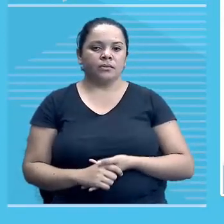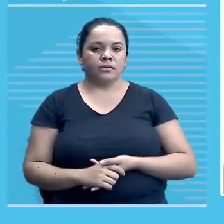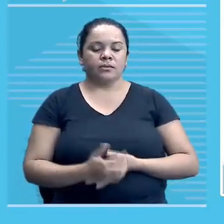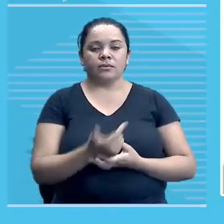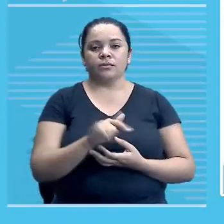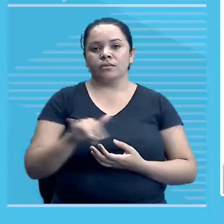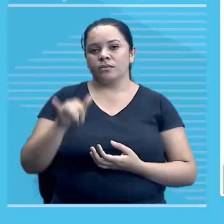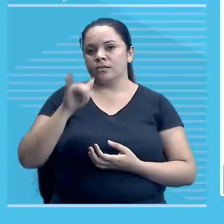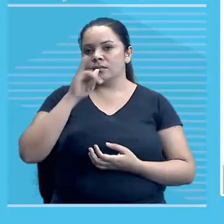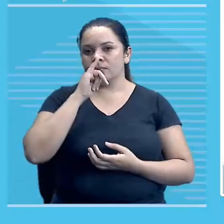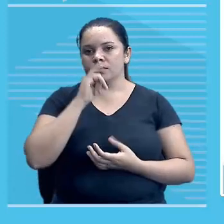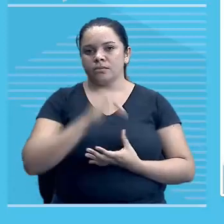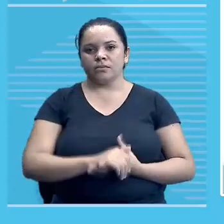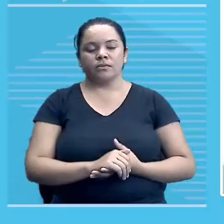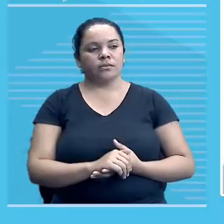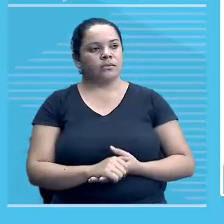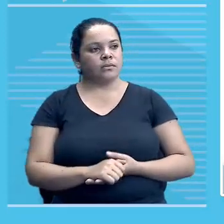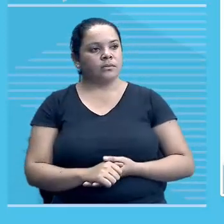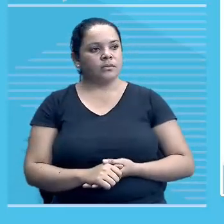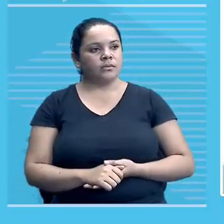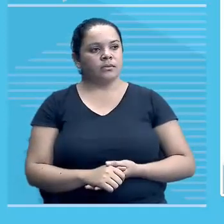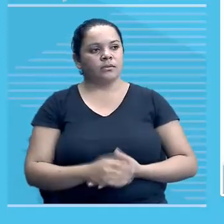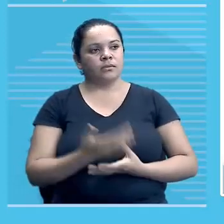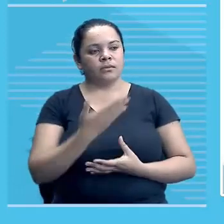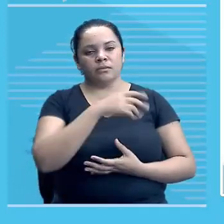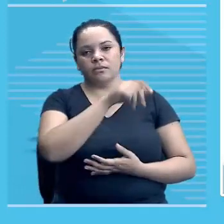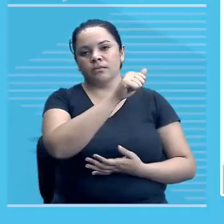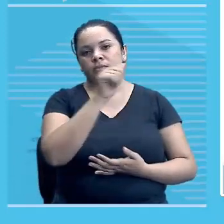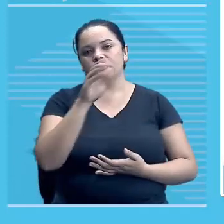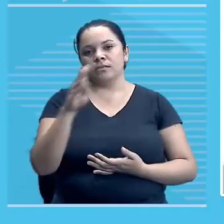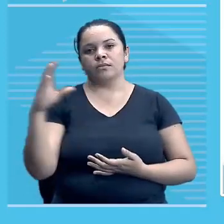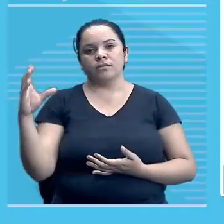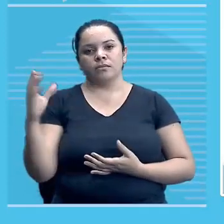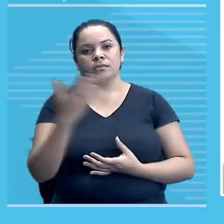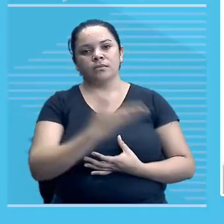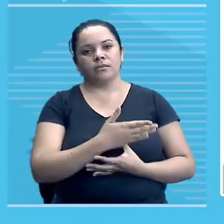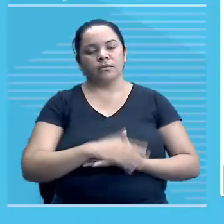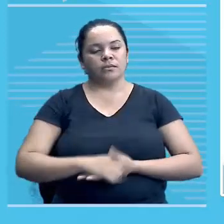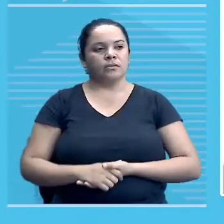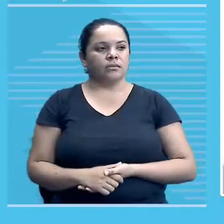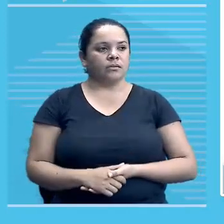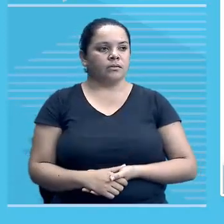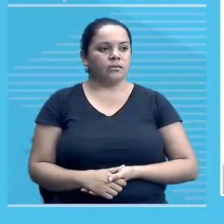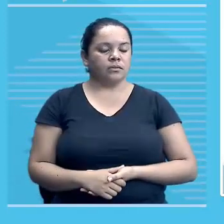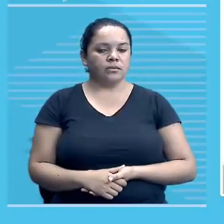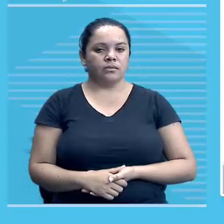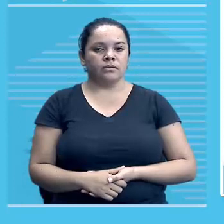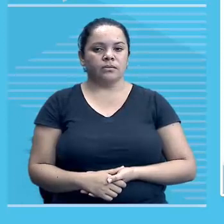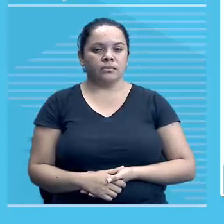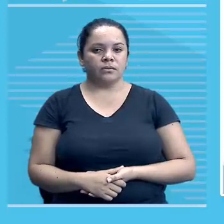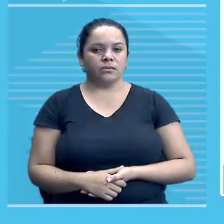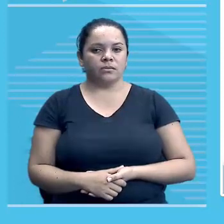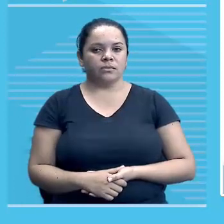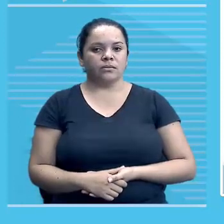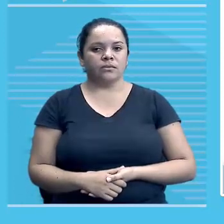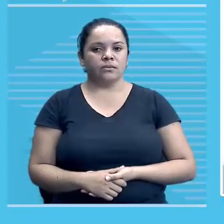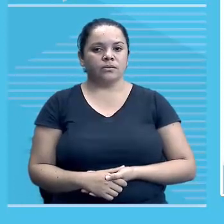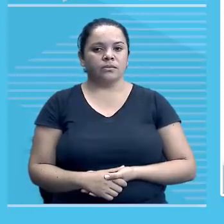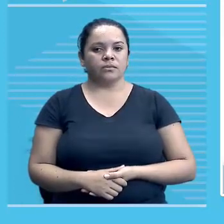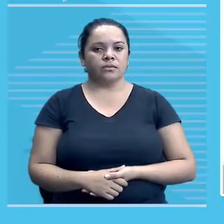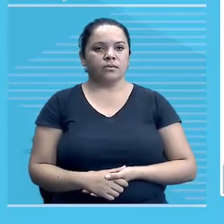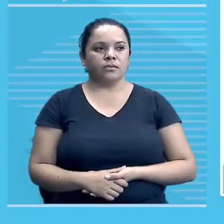Outro exemplo, o A é 1, B é 0 e o C é menos 36, como eu já tinha comentado aí.